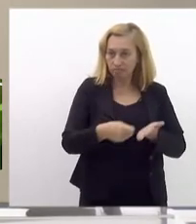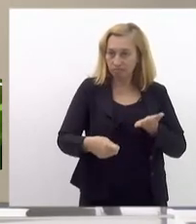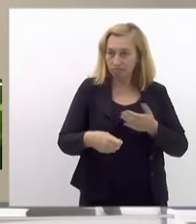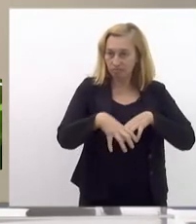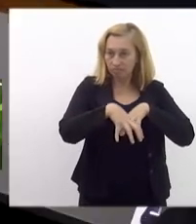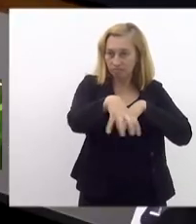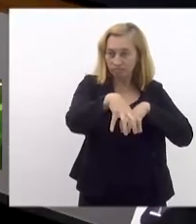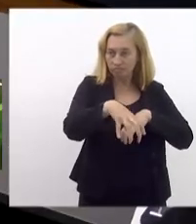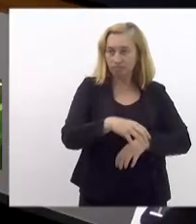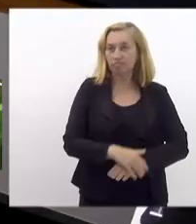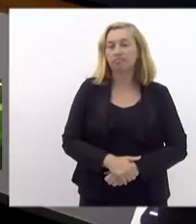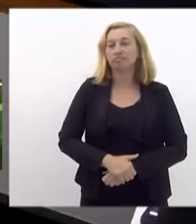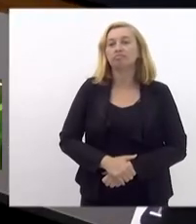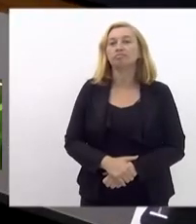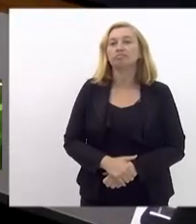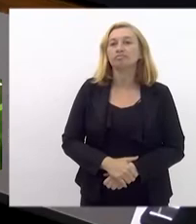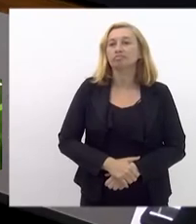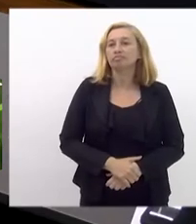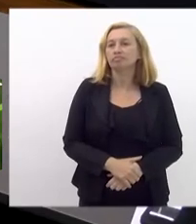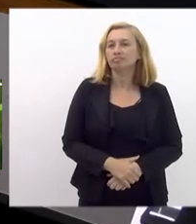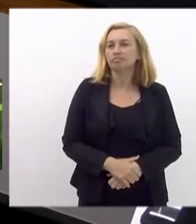remotamente.